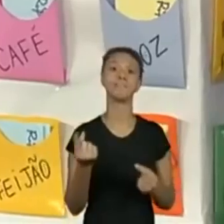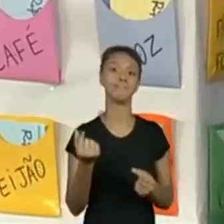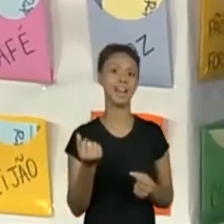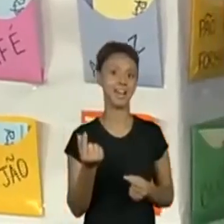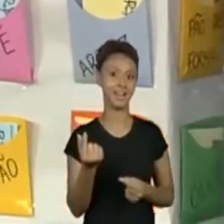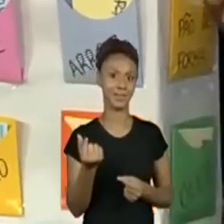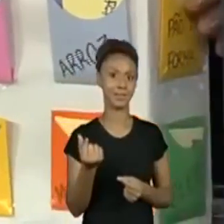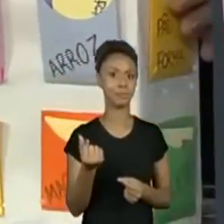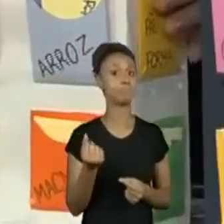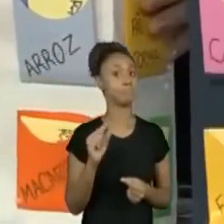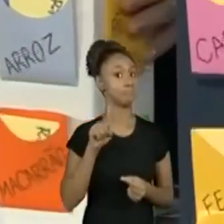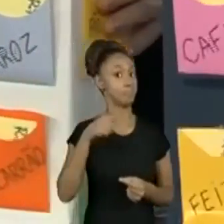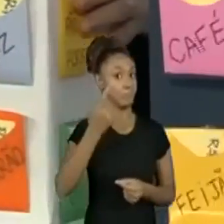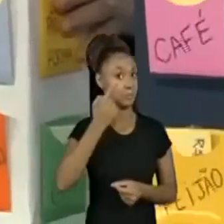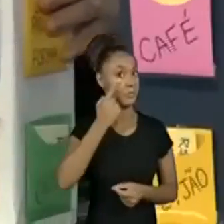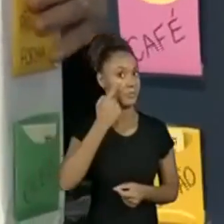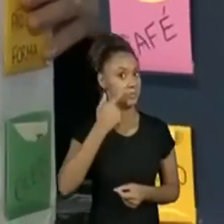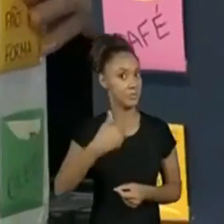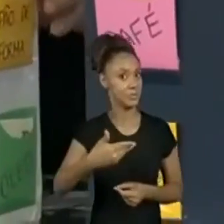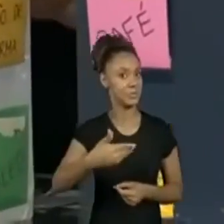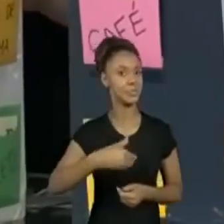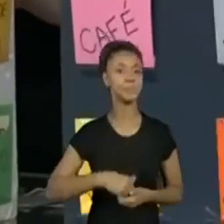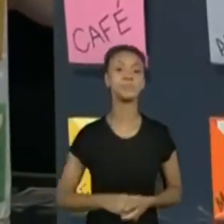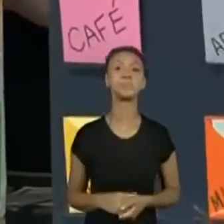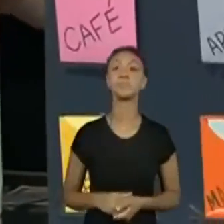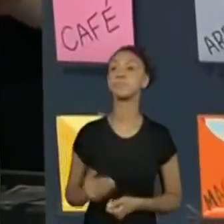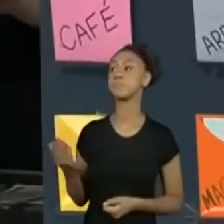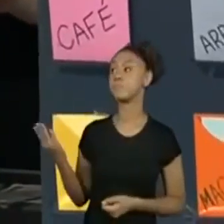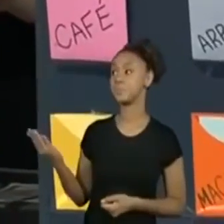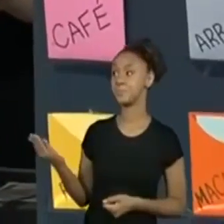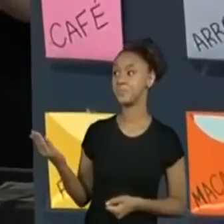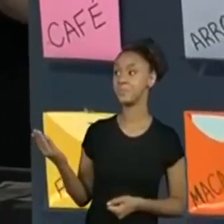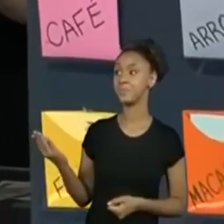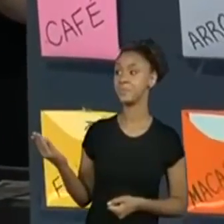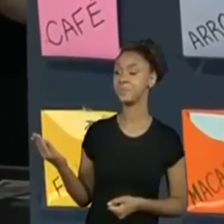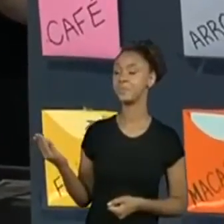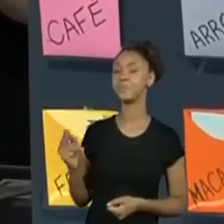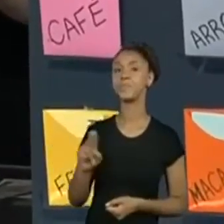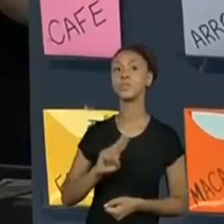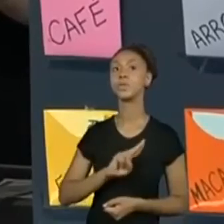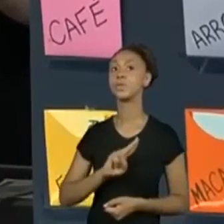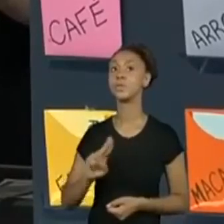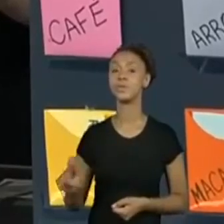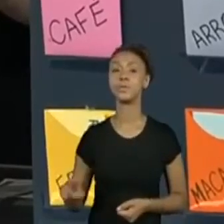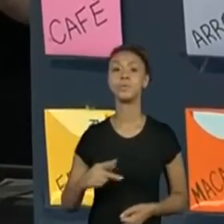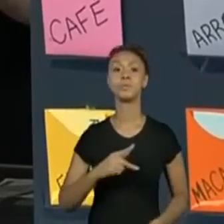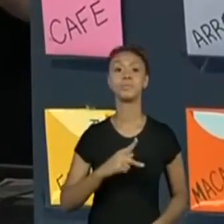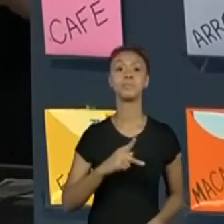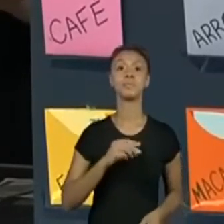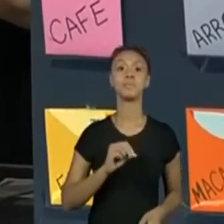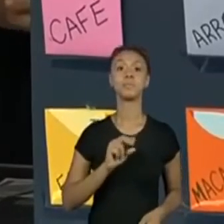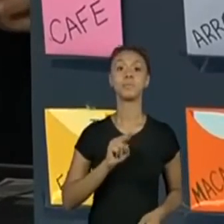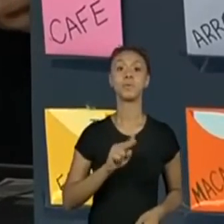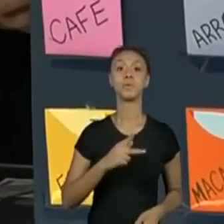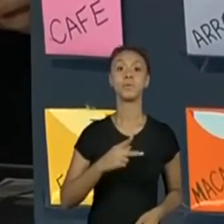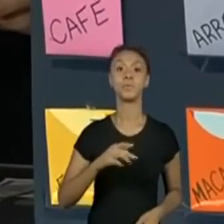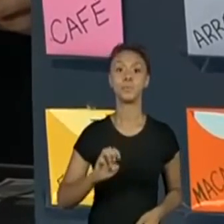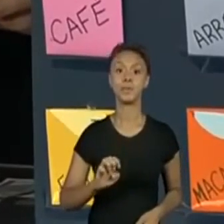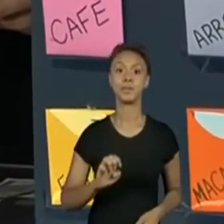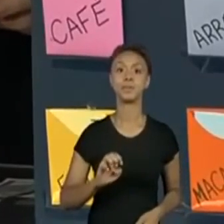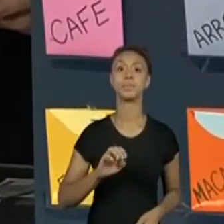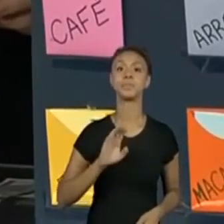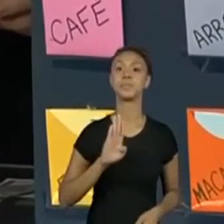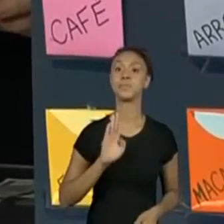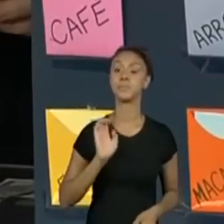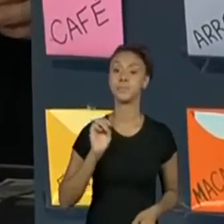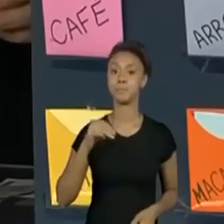que nós vamos conferir logo mais. Aqui nós temos um terceiro mercadinho, que é o Pulp Bem.